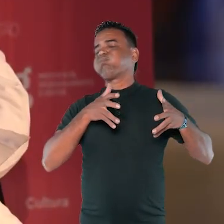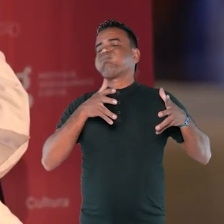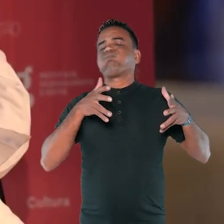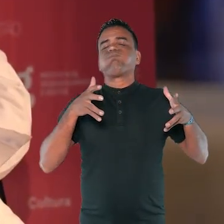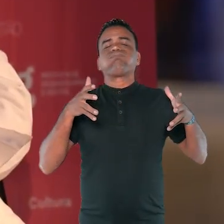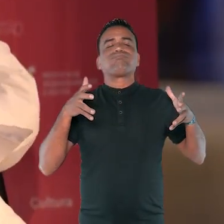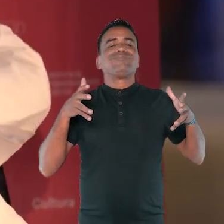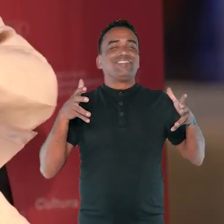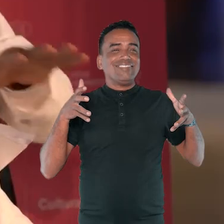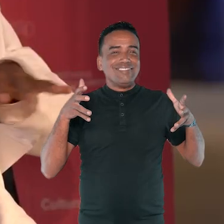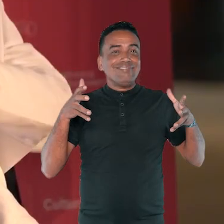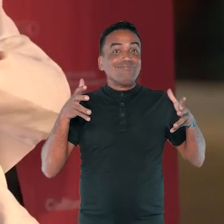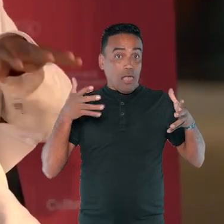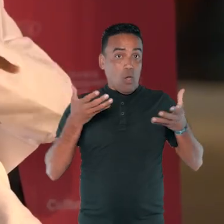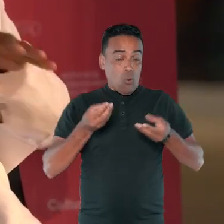trouxe aqui para